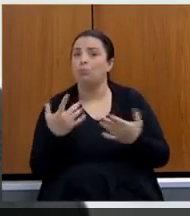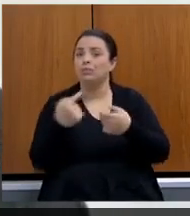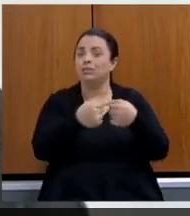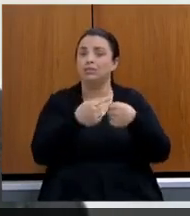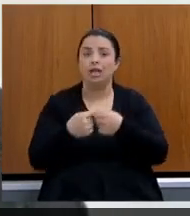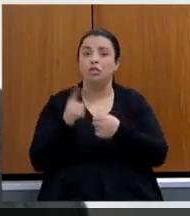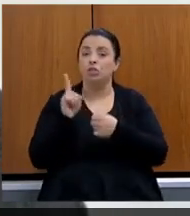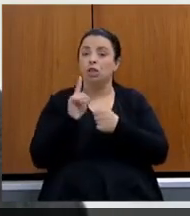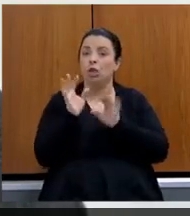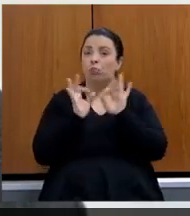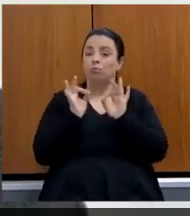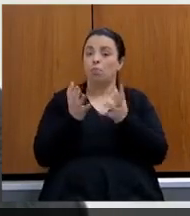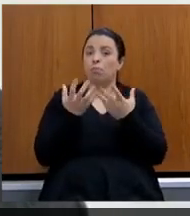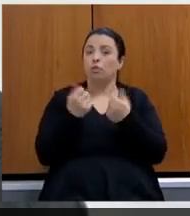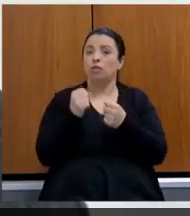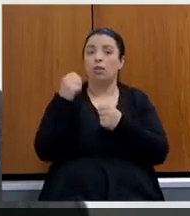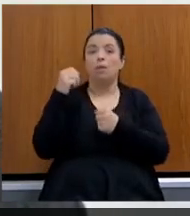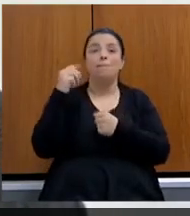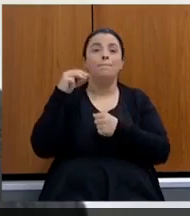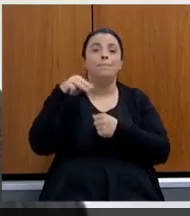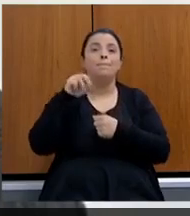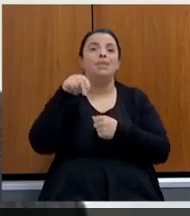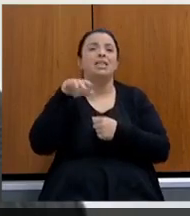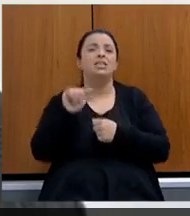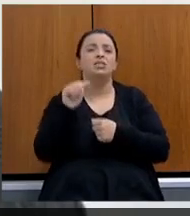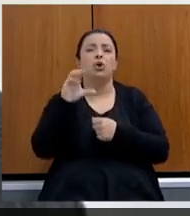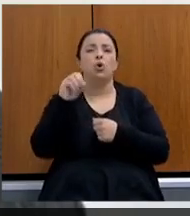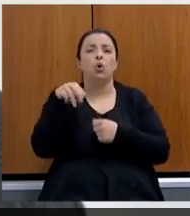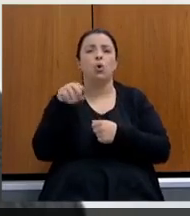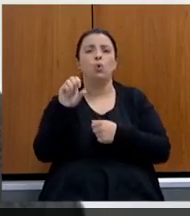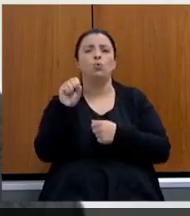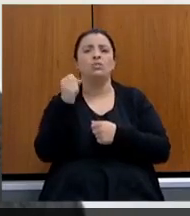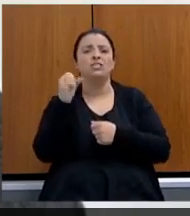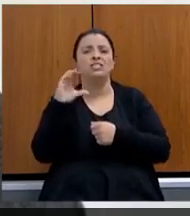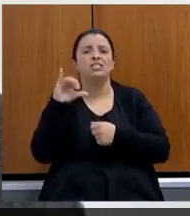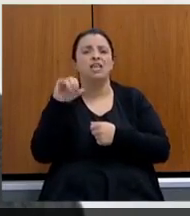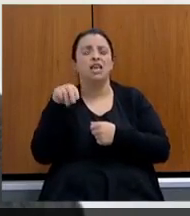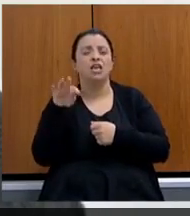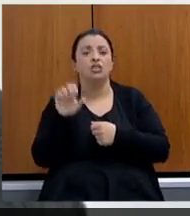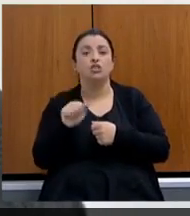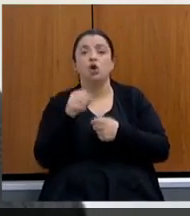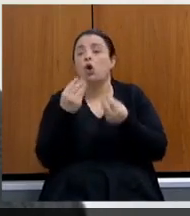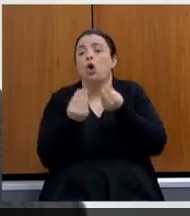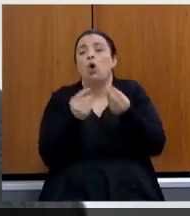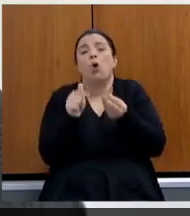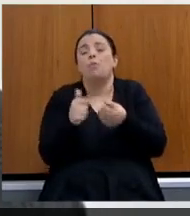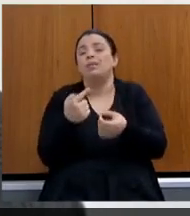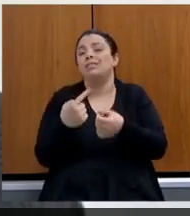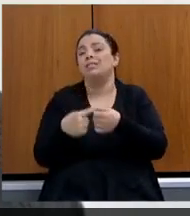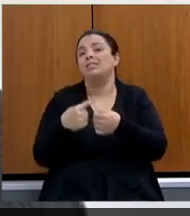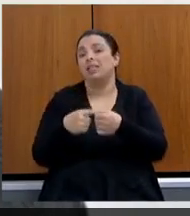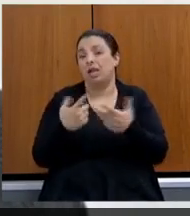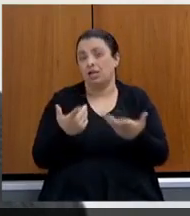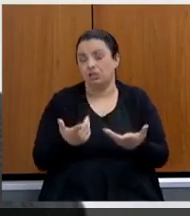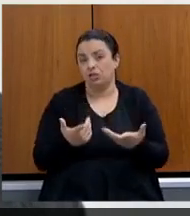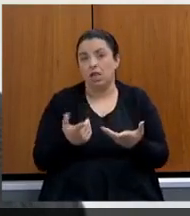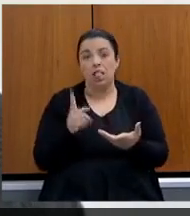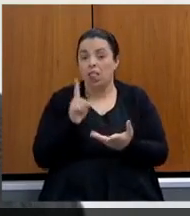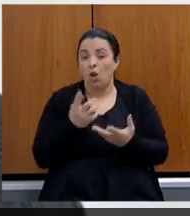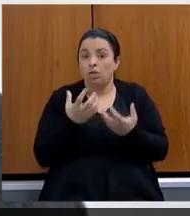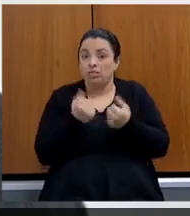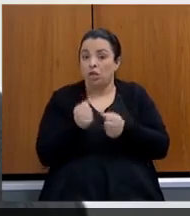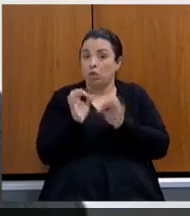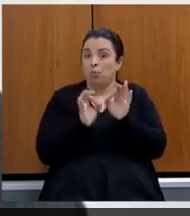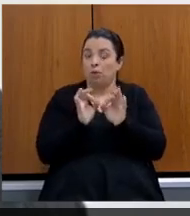consciente é como ficaria essa cidade se elas seguiriam mesmo assim mesmo não aderindo ao menos